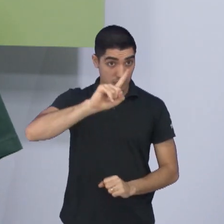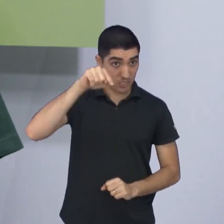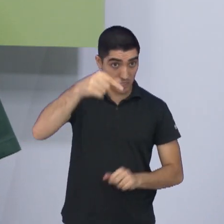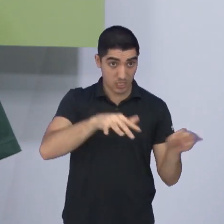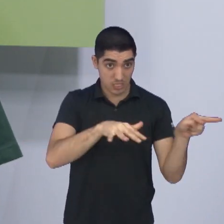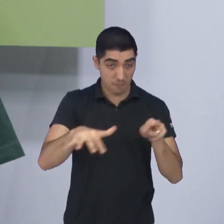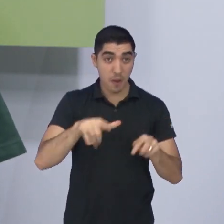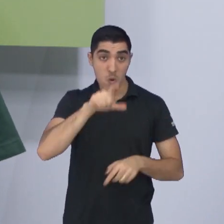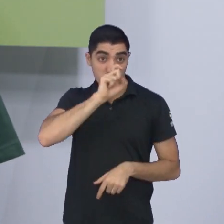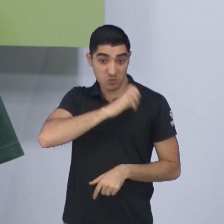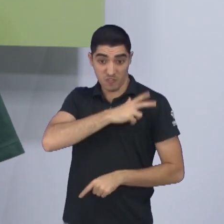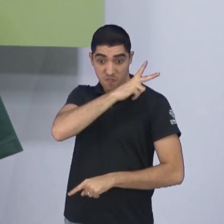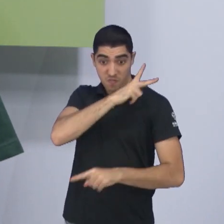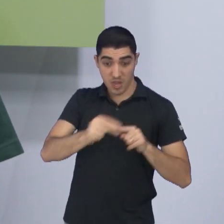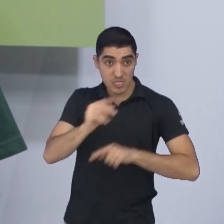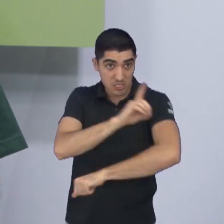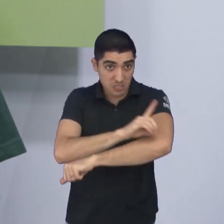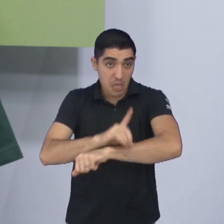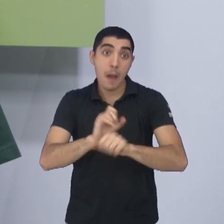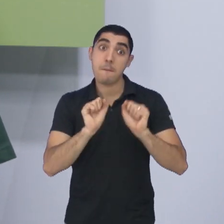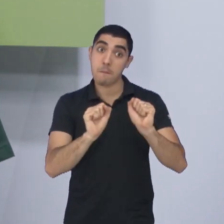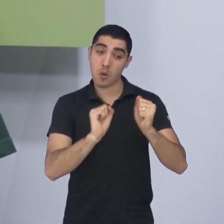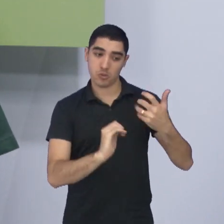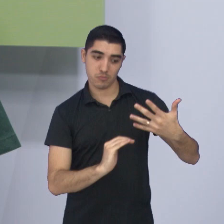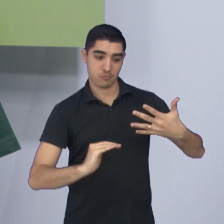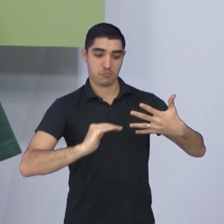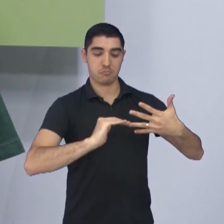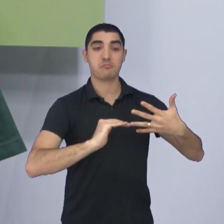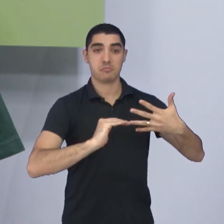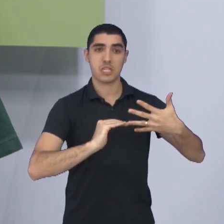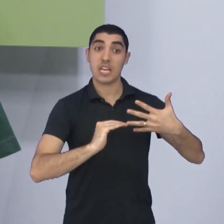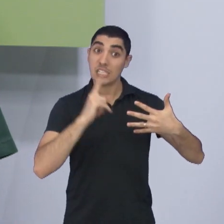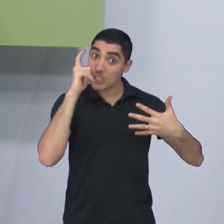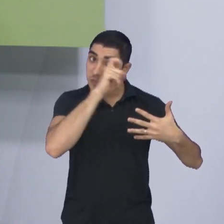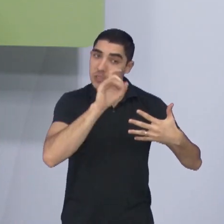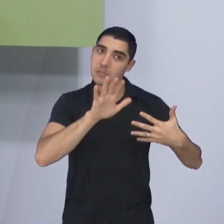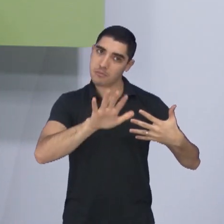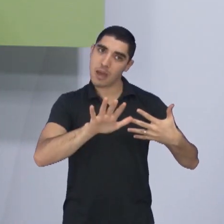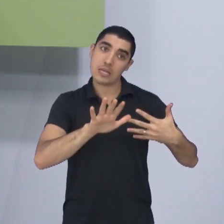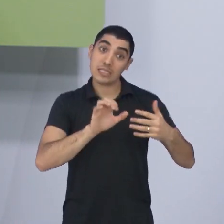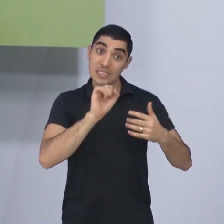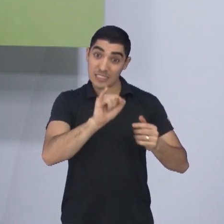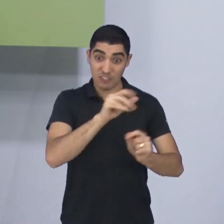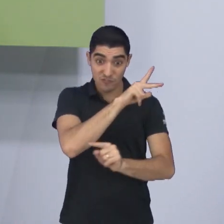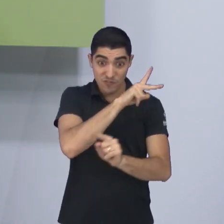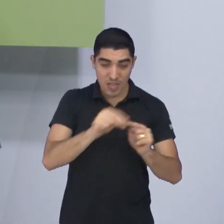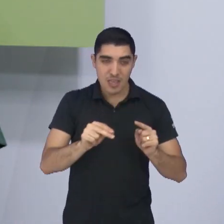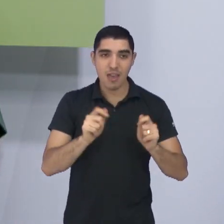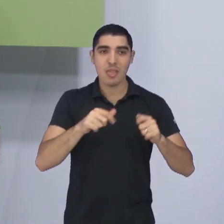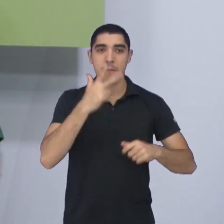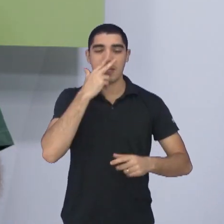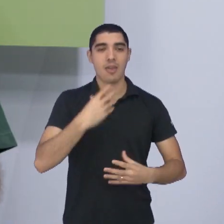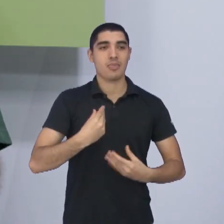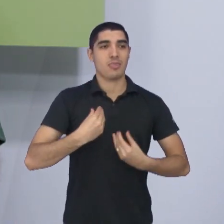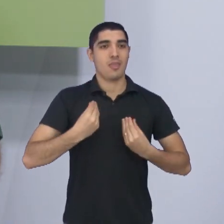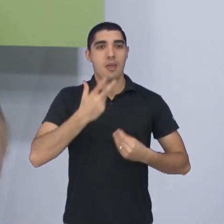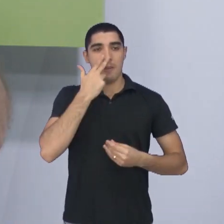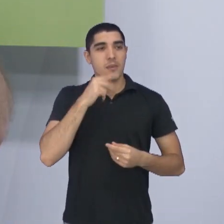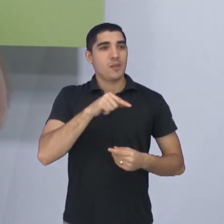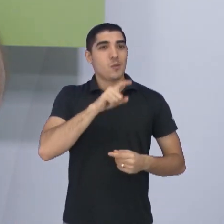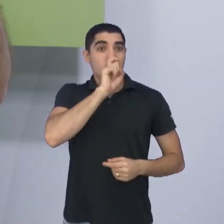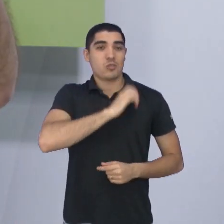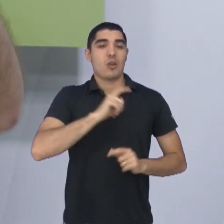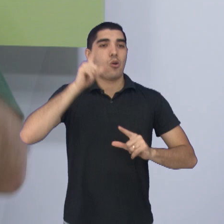o Água Santa, pode entrar no G4. É um pouco difícil, mas caso vença, dá um alívio ali, dá um respiro a mais e